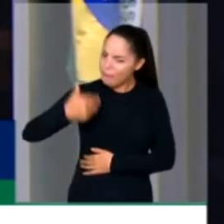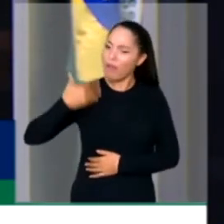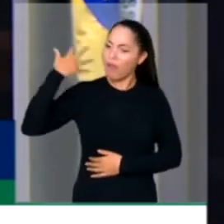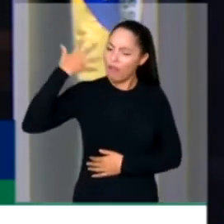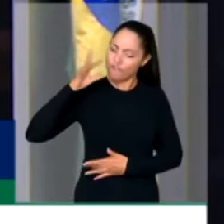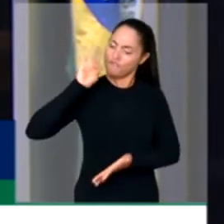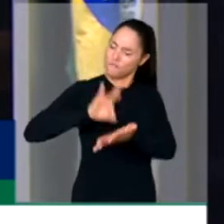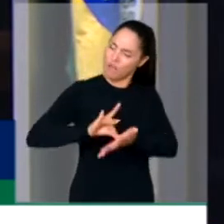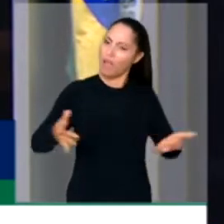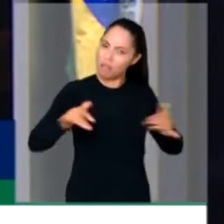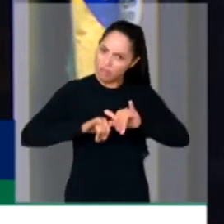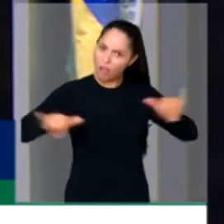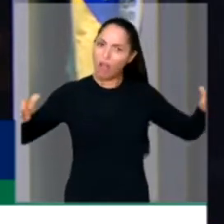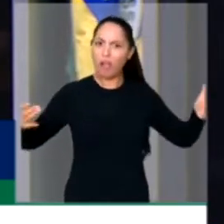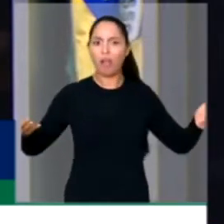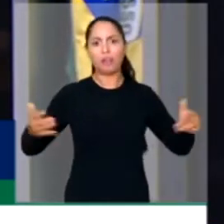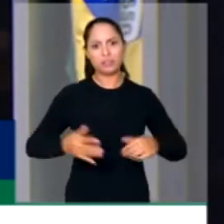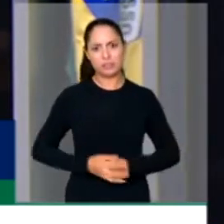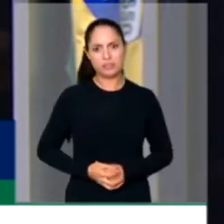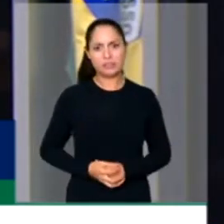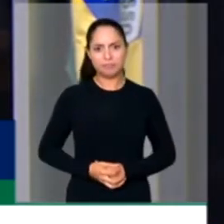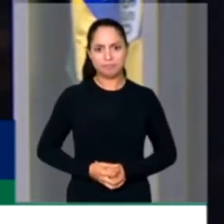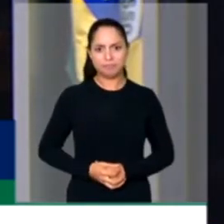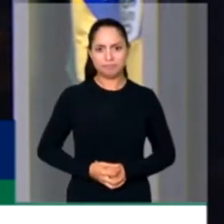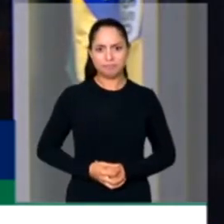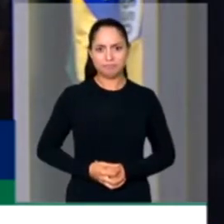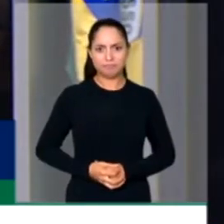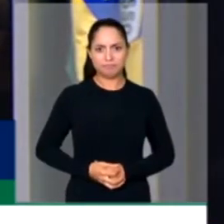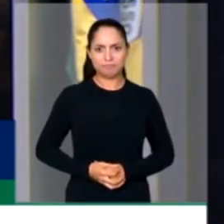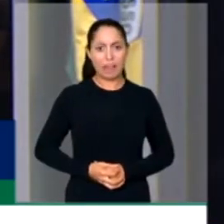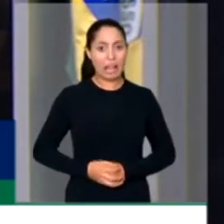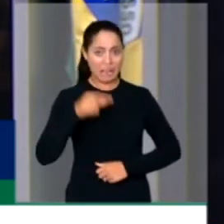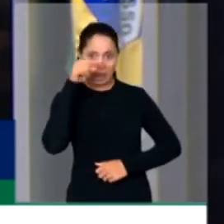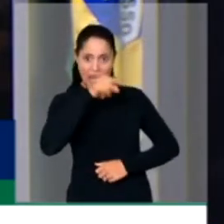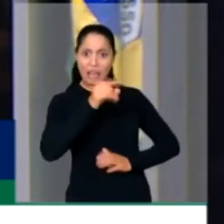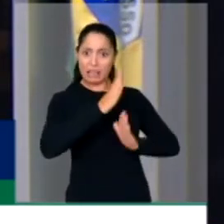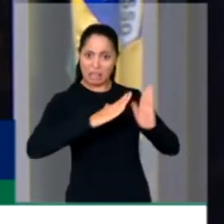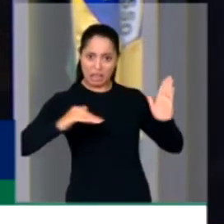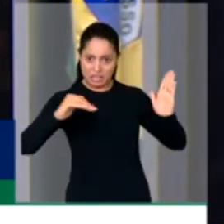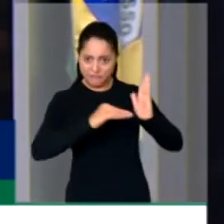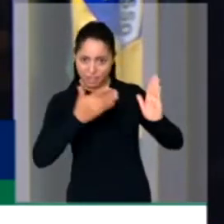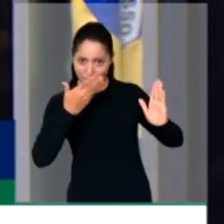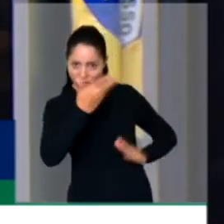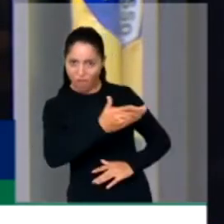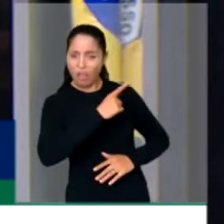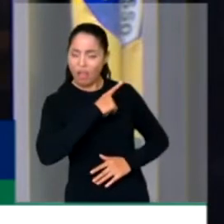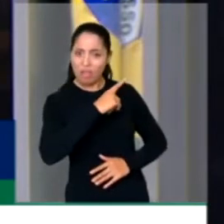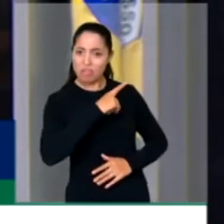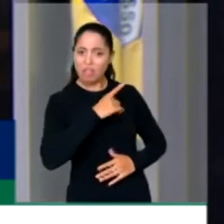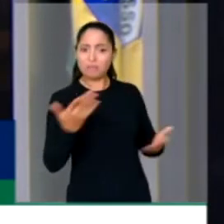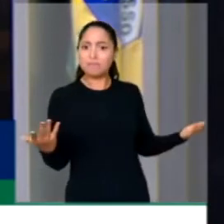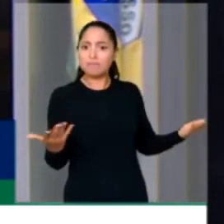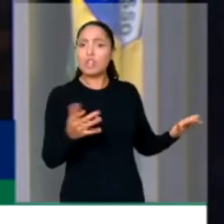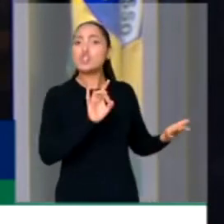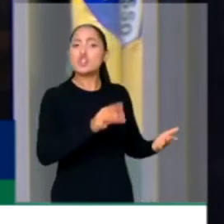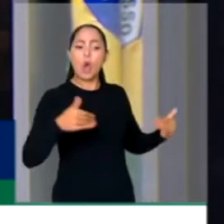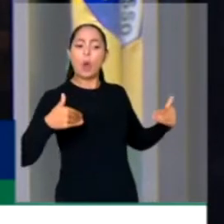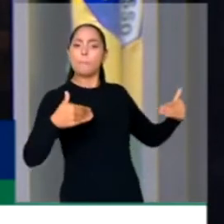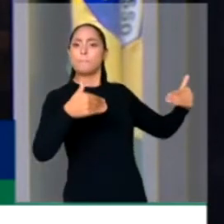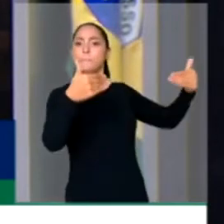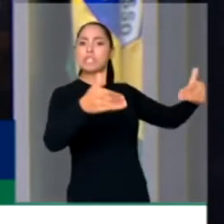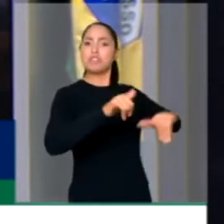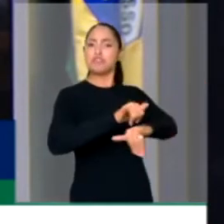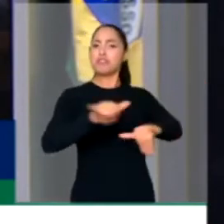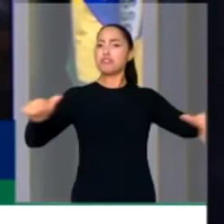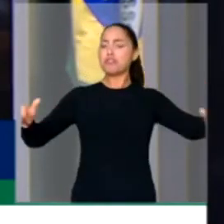Casa Civil não existe mais. Virou um parquinho para marmanjo andar de FAB pelo país e ficar sendo chamado de ministro.